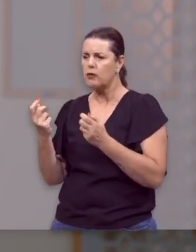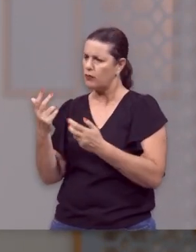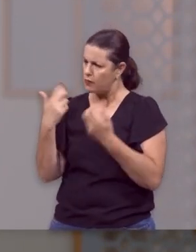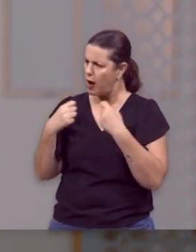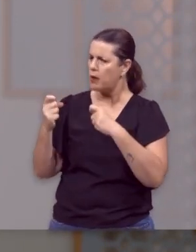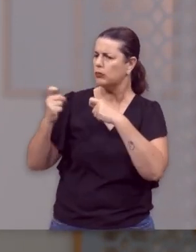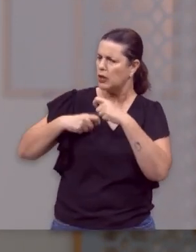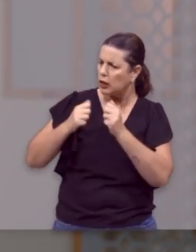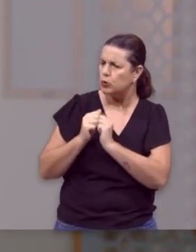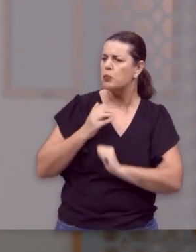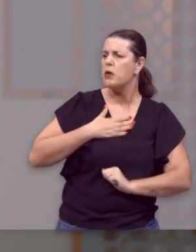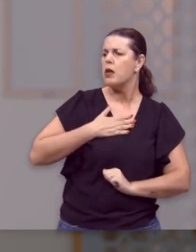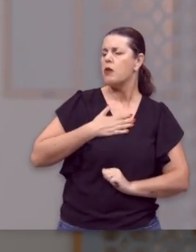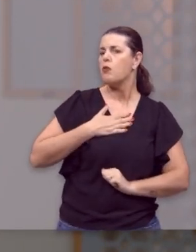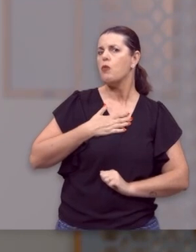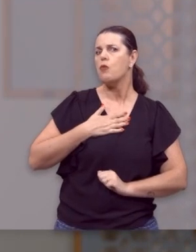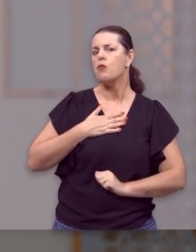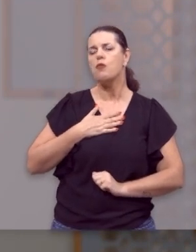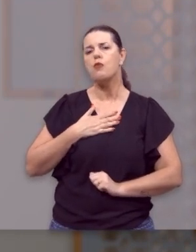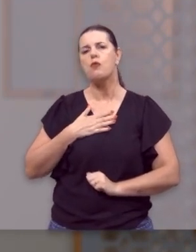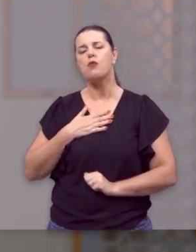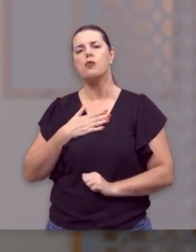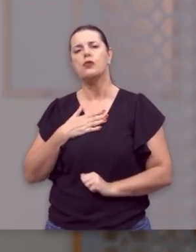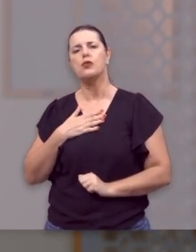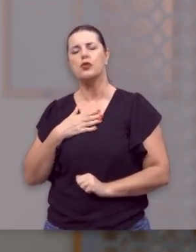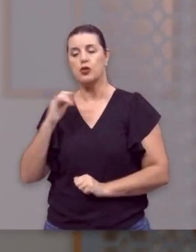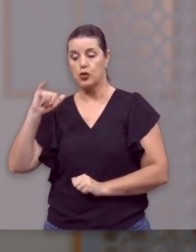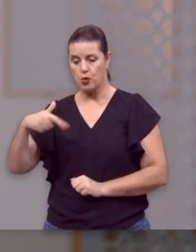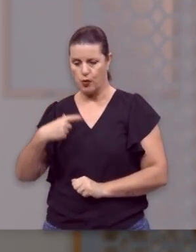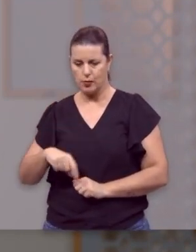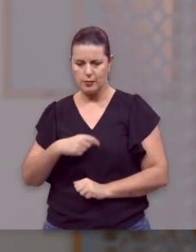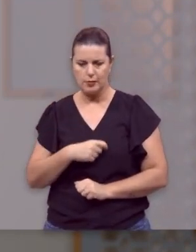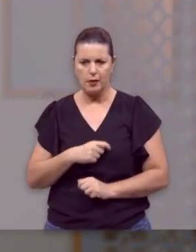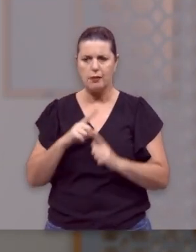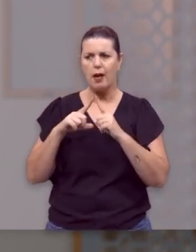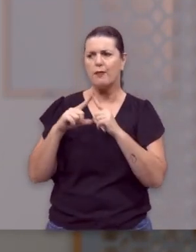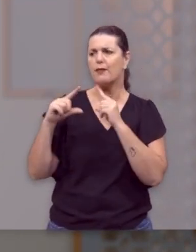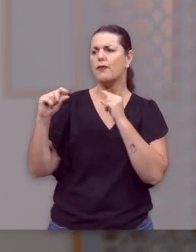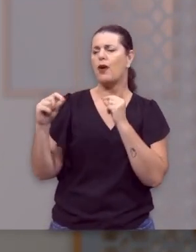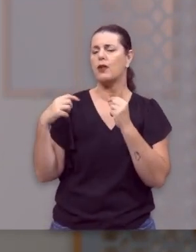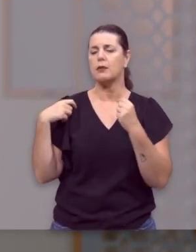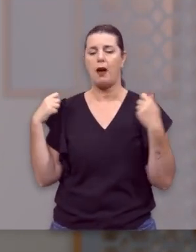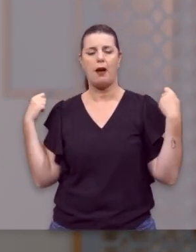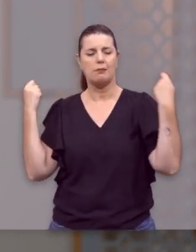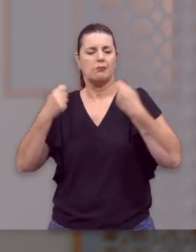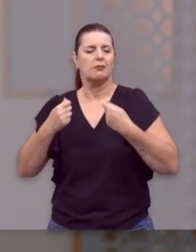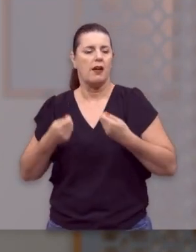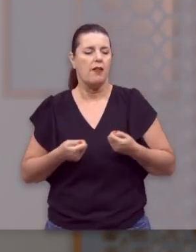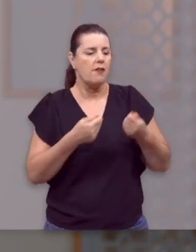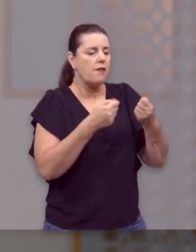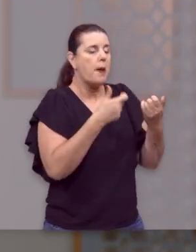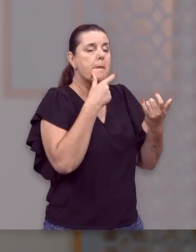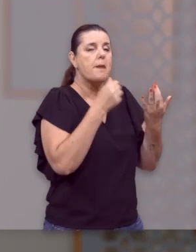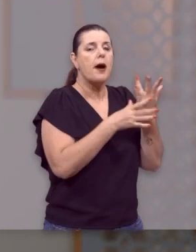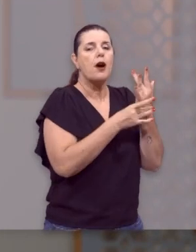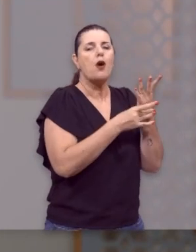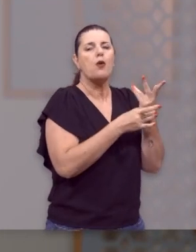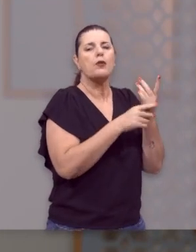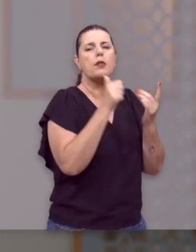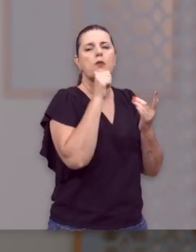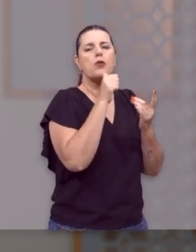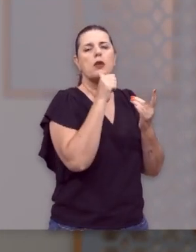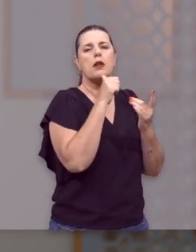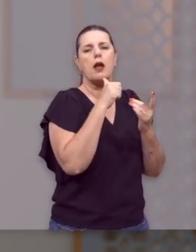comigo. E José sai, foge, mas a capa dele fica nas mãos da mulher. E ela denuncia